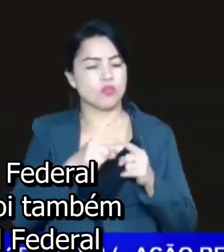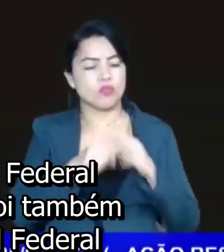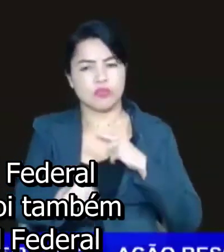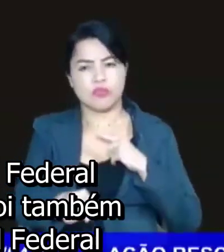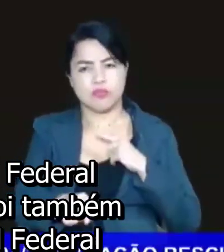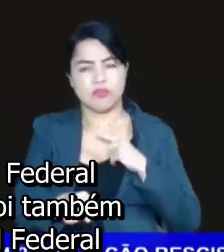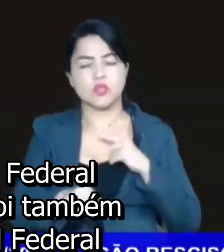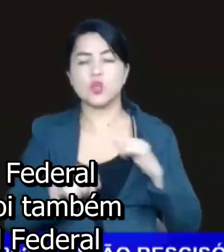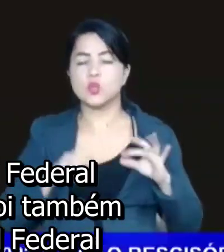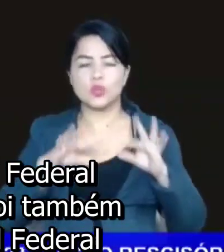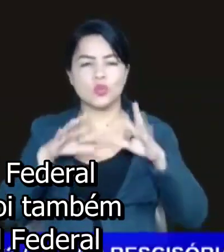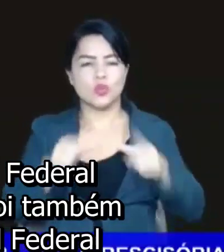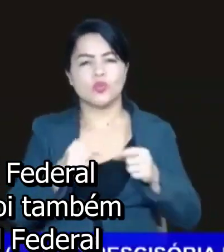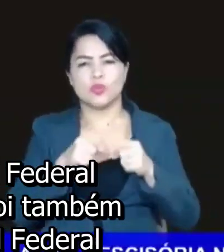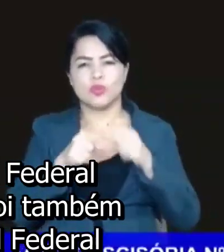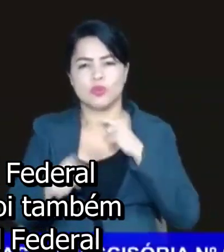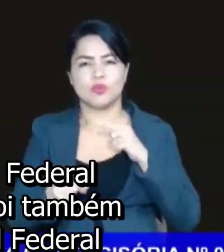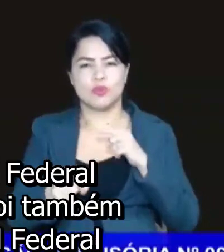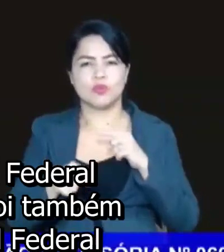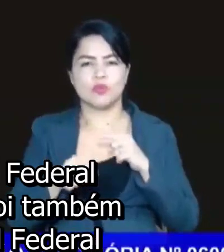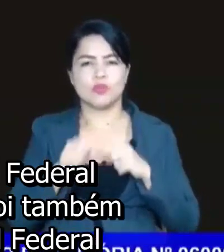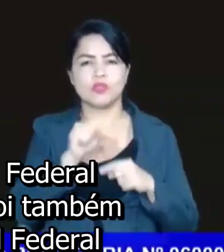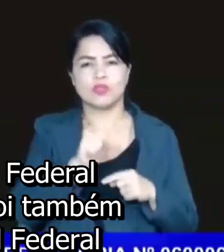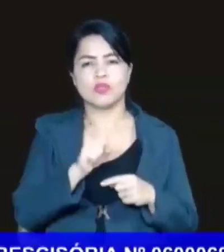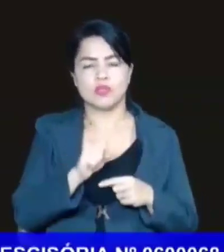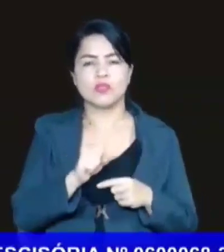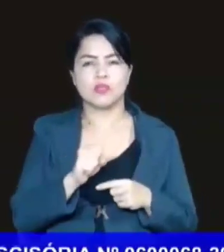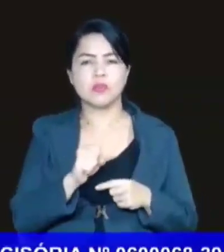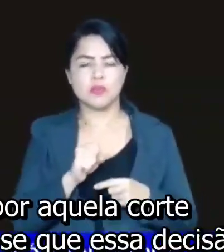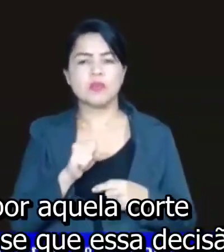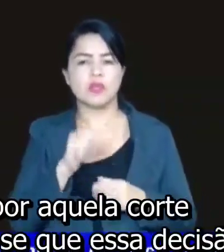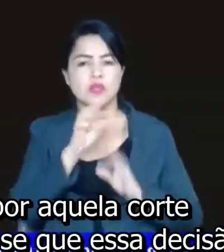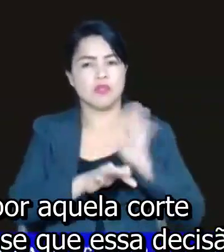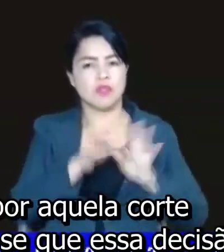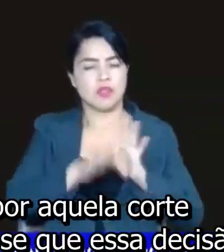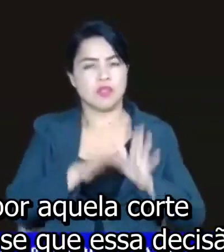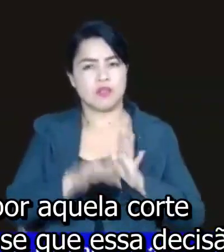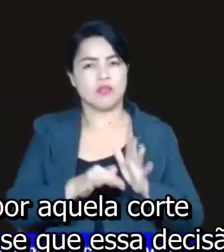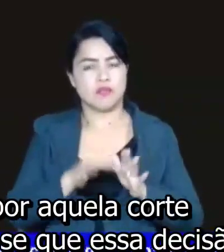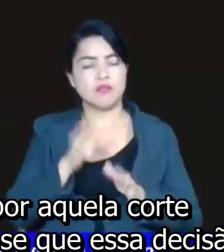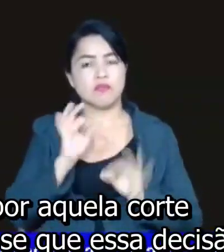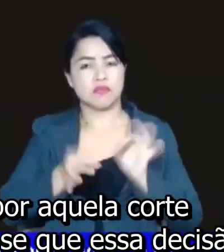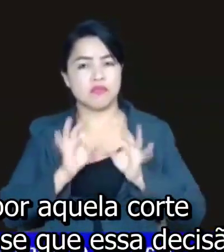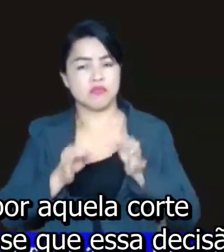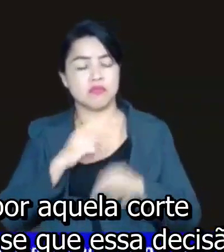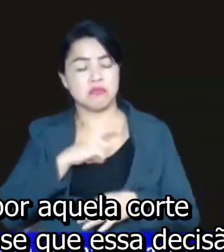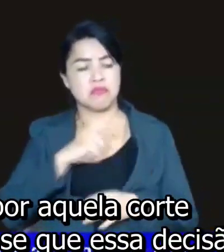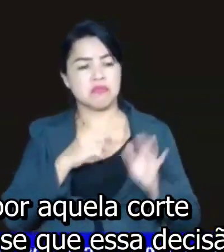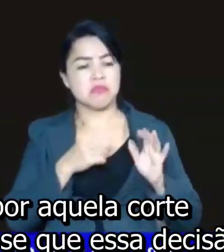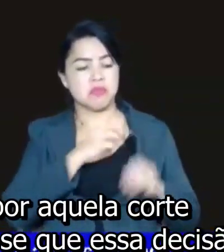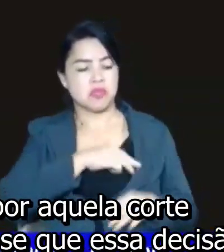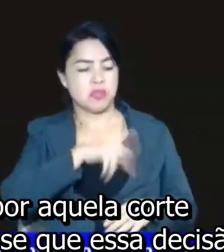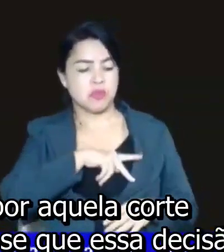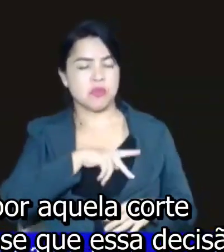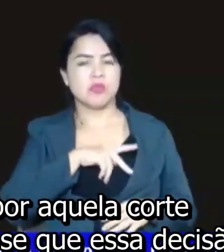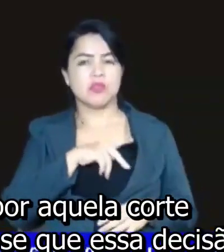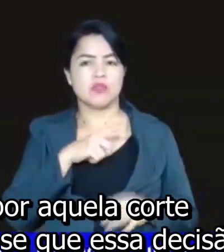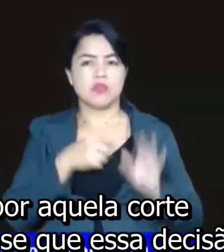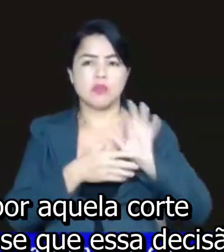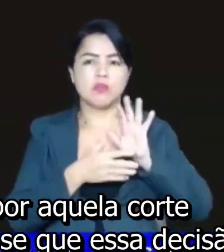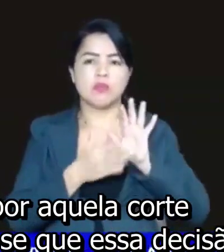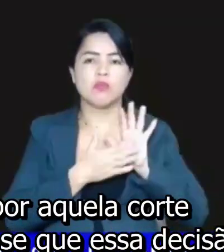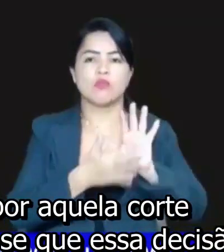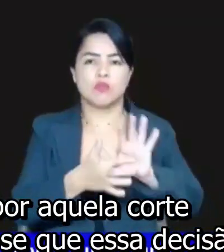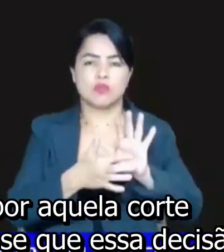rejeitada monocraticamente pelo Supremo Tribunal Federal. O Ministério Público Eleitoral trouxe aos autos o